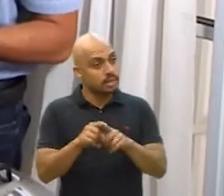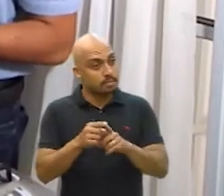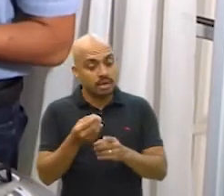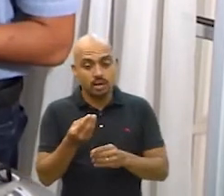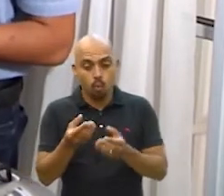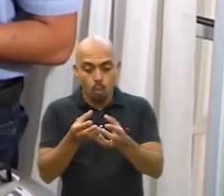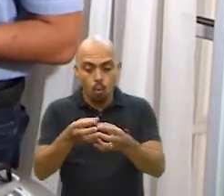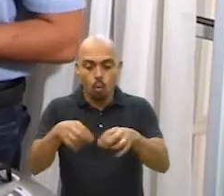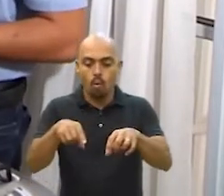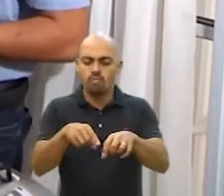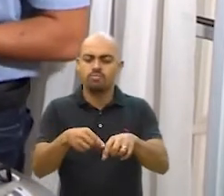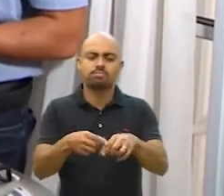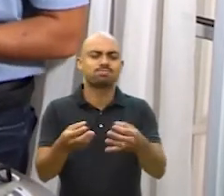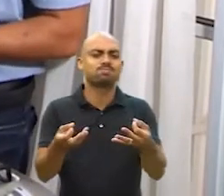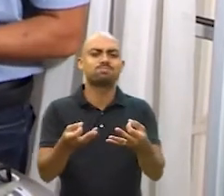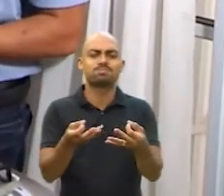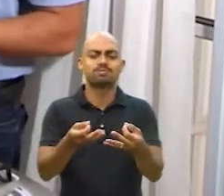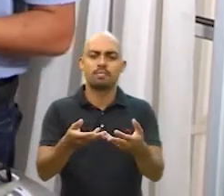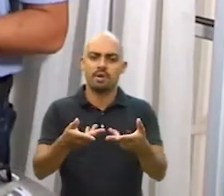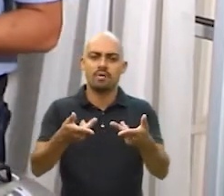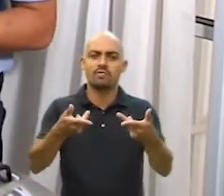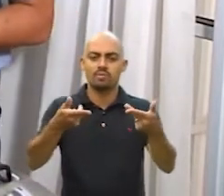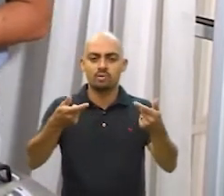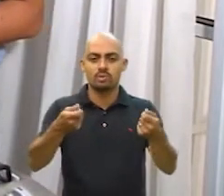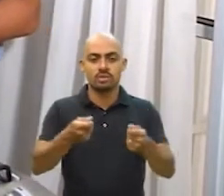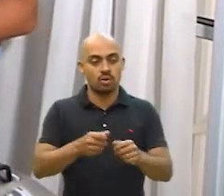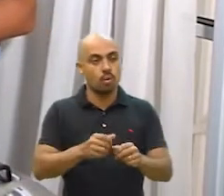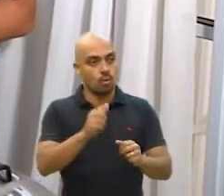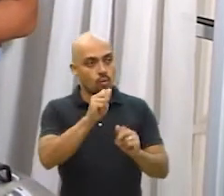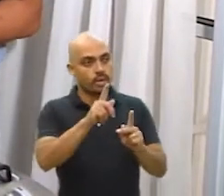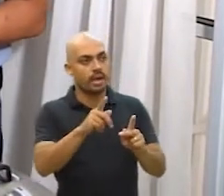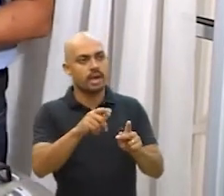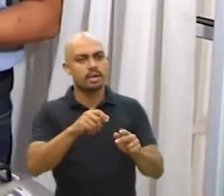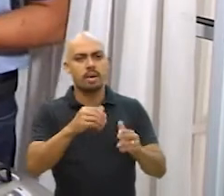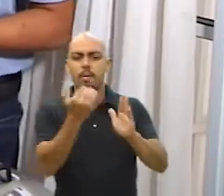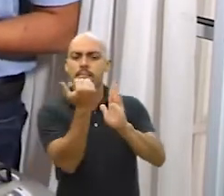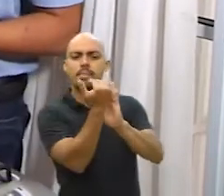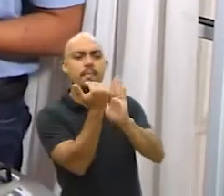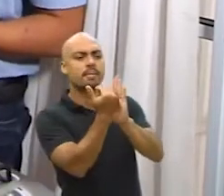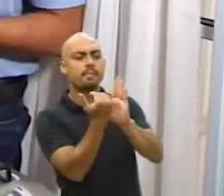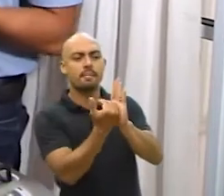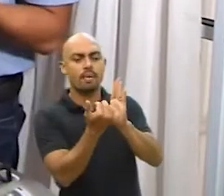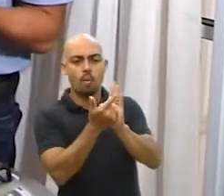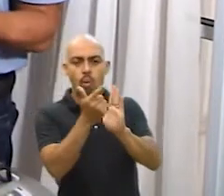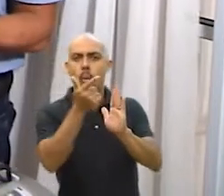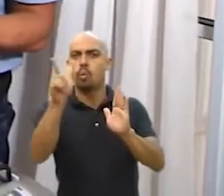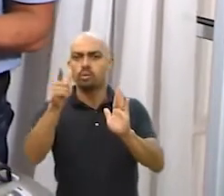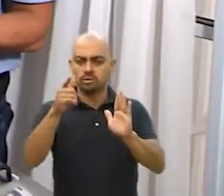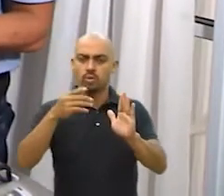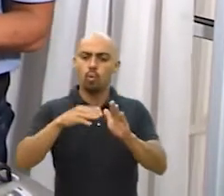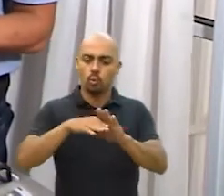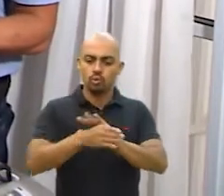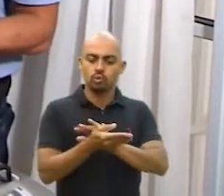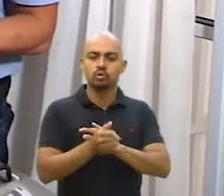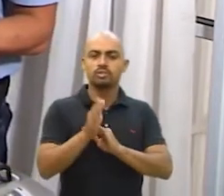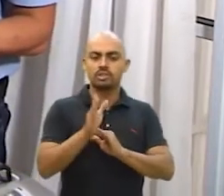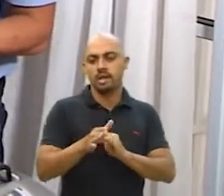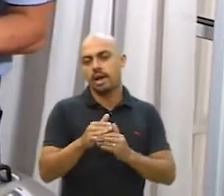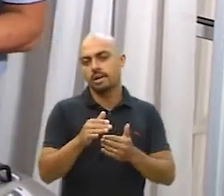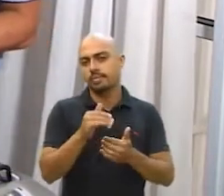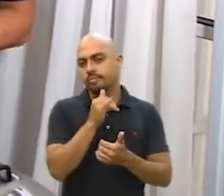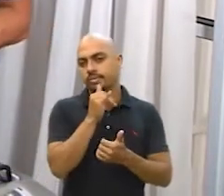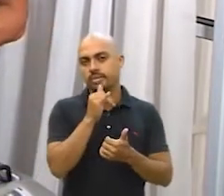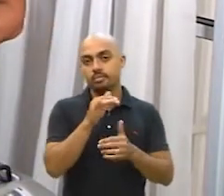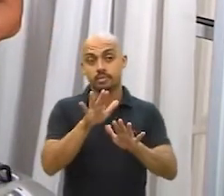nossa omelete. Nossa omelete. Tá certo, então. Completa. Os outros ingredientes são aqueles que a gente já está acostumado com,